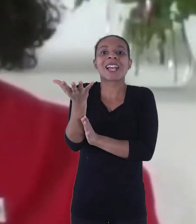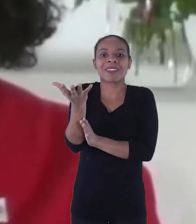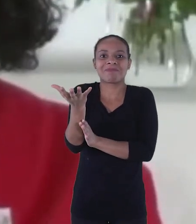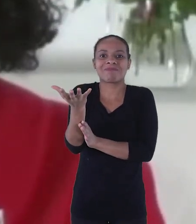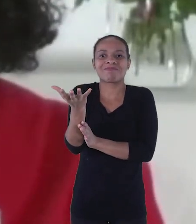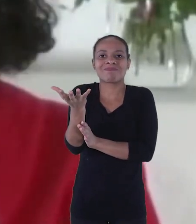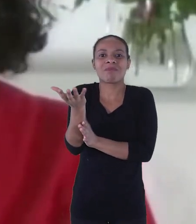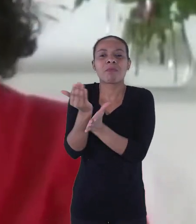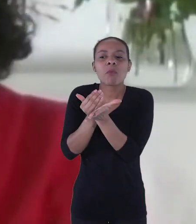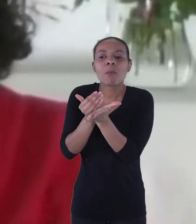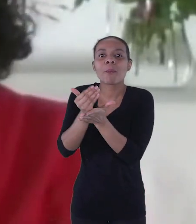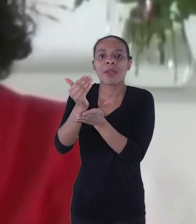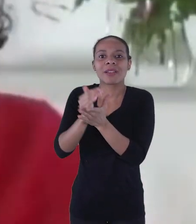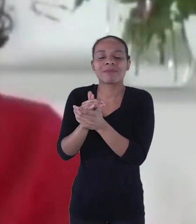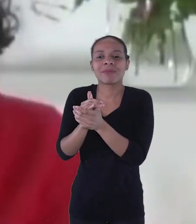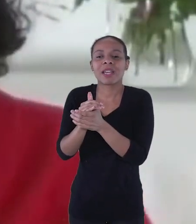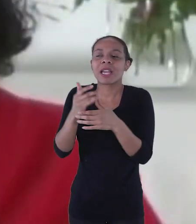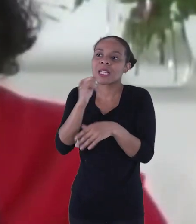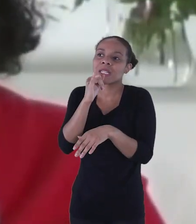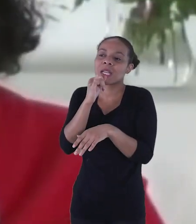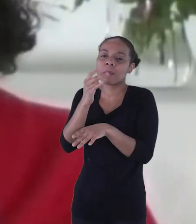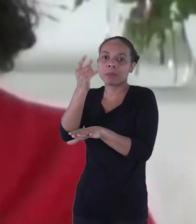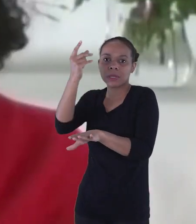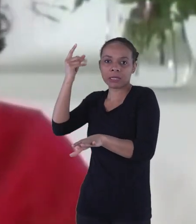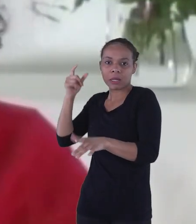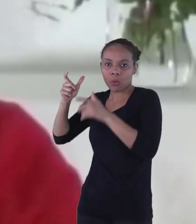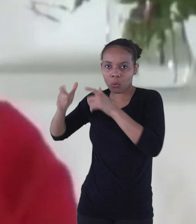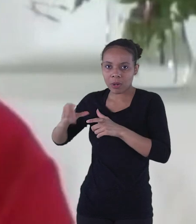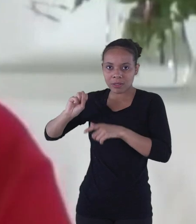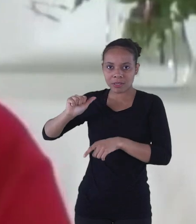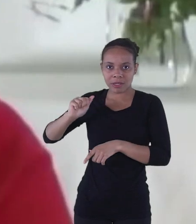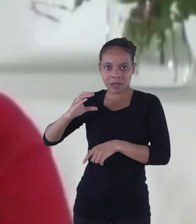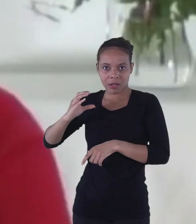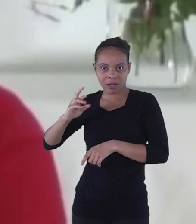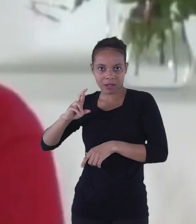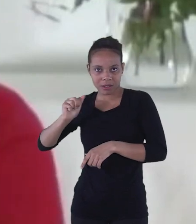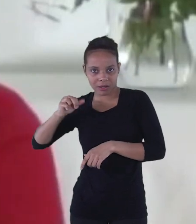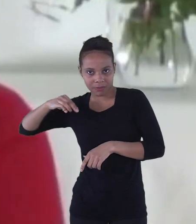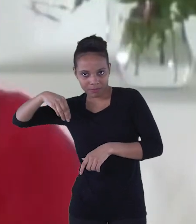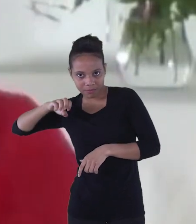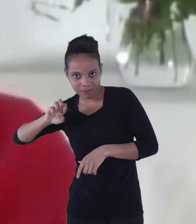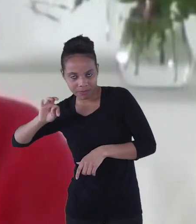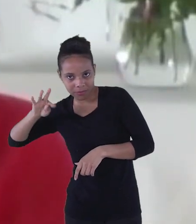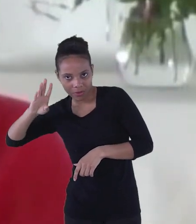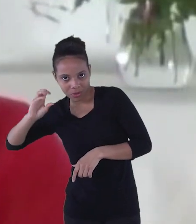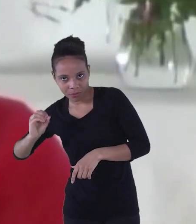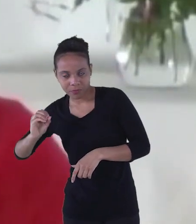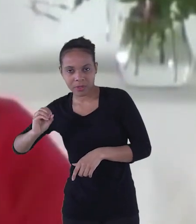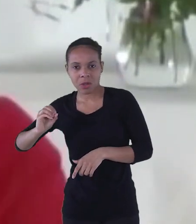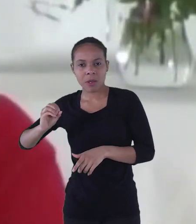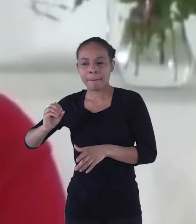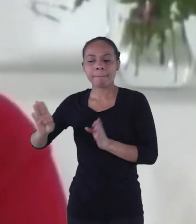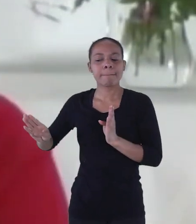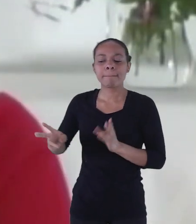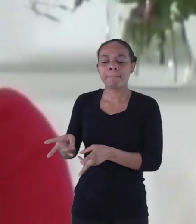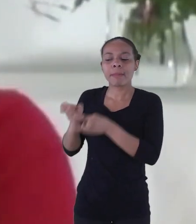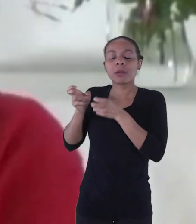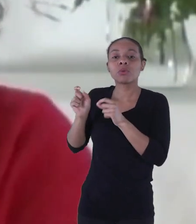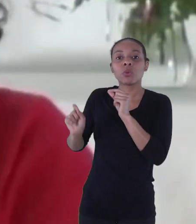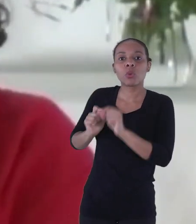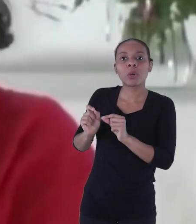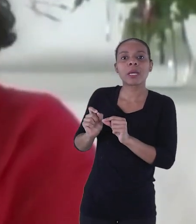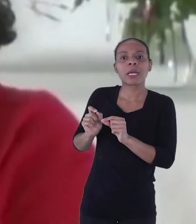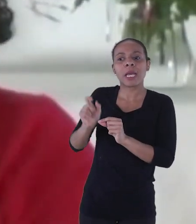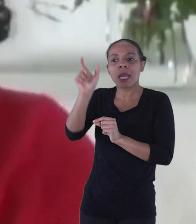Carolina de Sacramento molda, como o Tom falou, a Carolina que a gente vai encontrar em seus resquícios, por exemplo, em